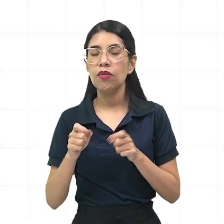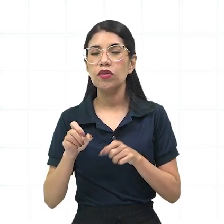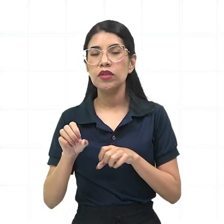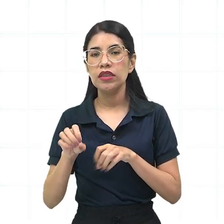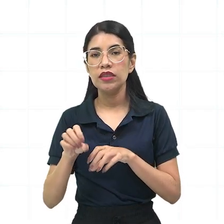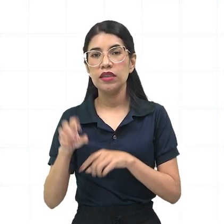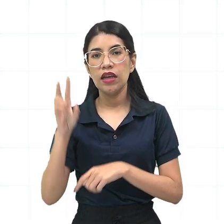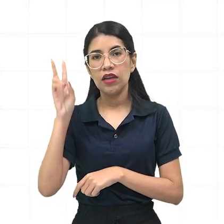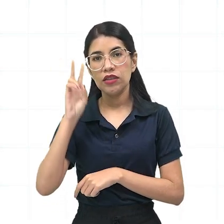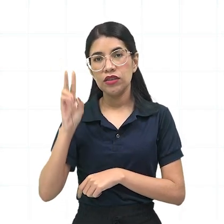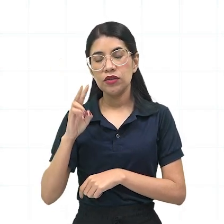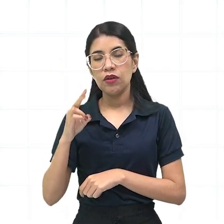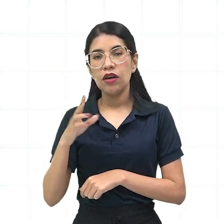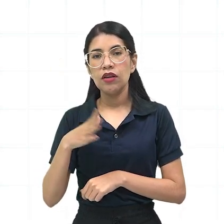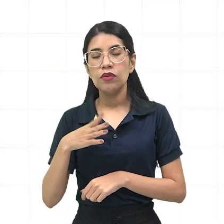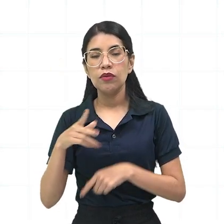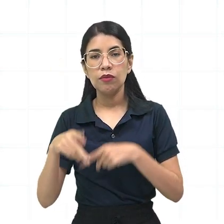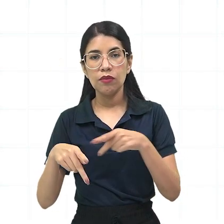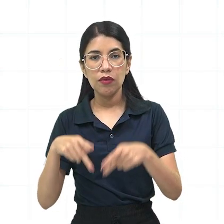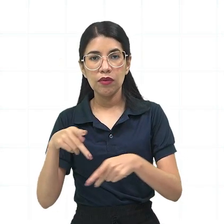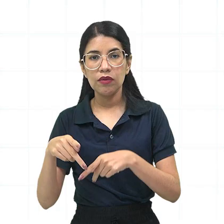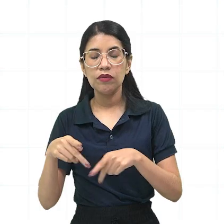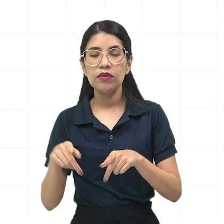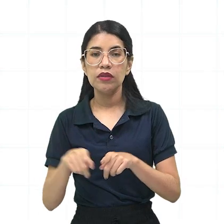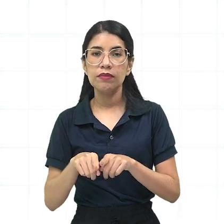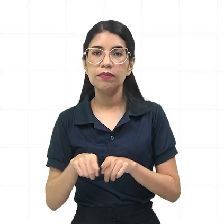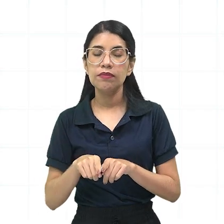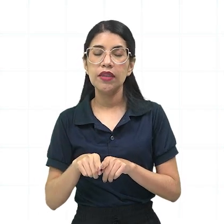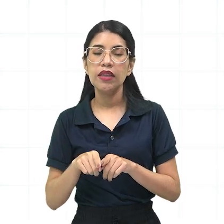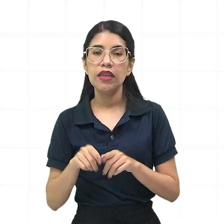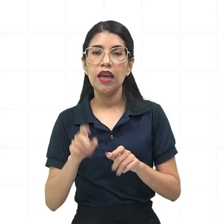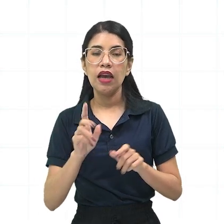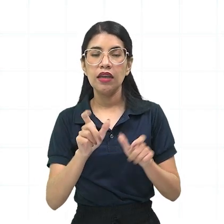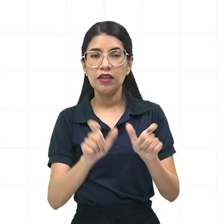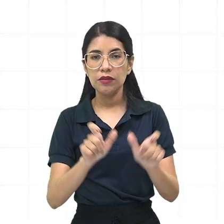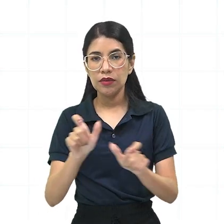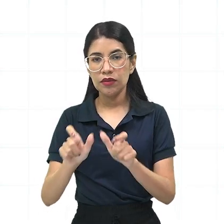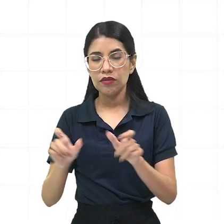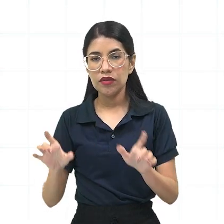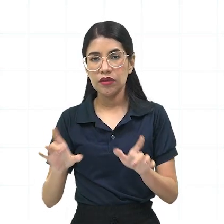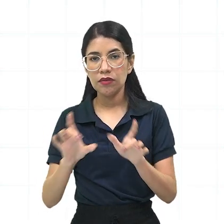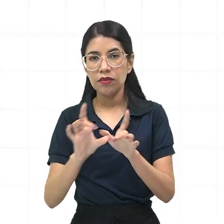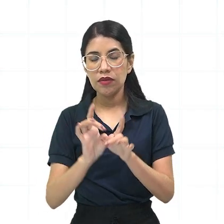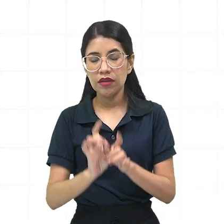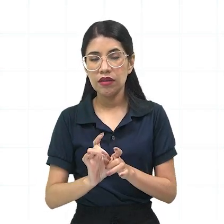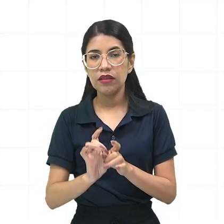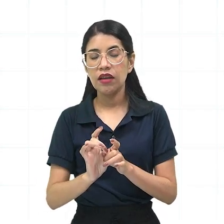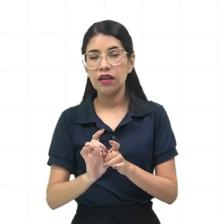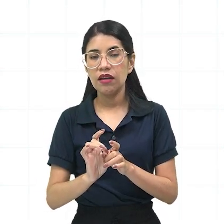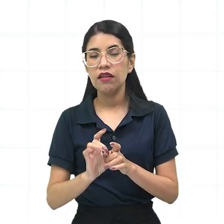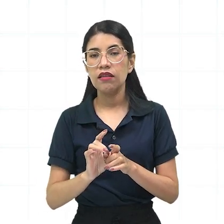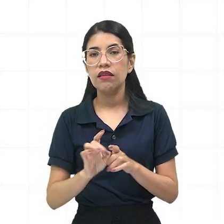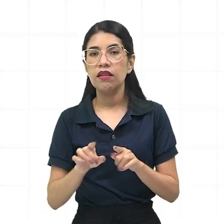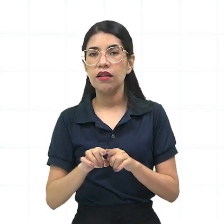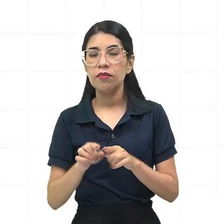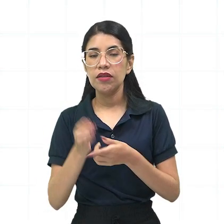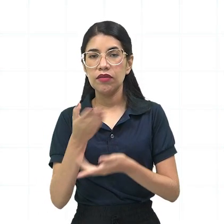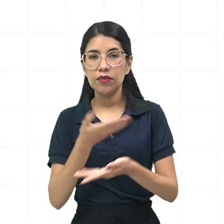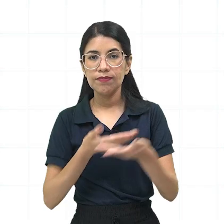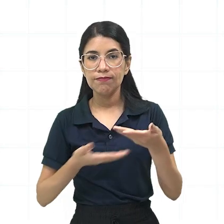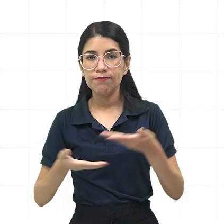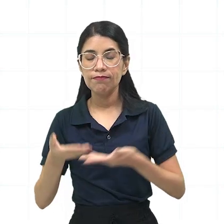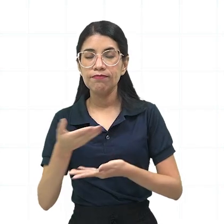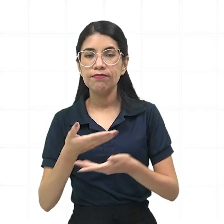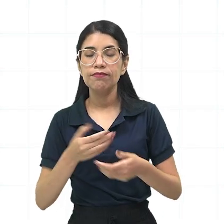minha comunidade, do meu povo, e vai fazer com que as pessoas se conectem, vai criar laços. Além